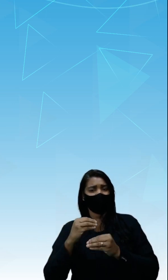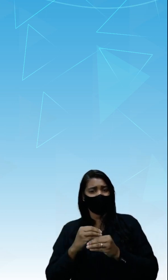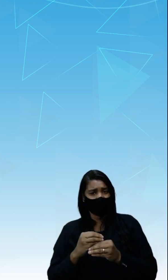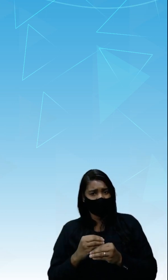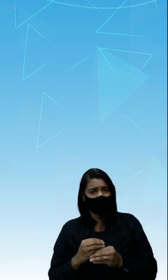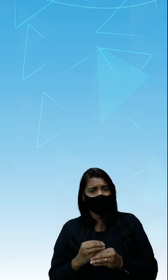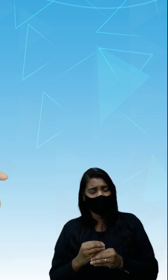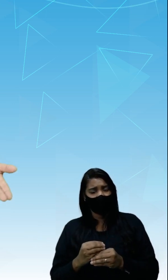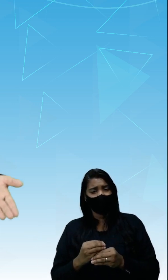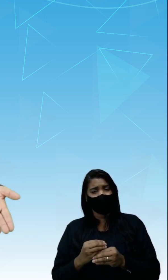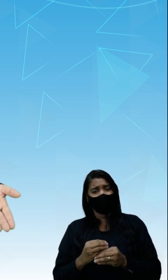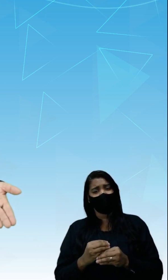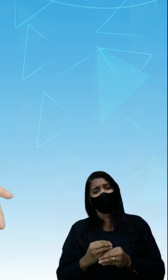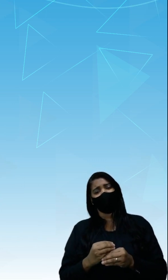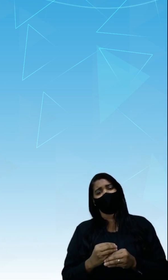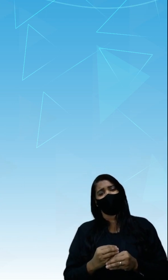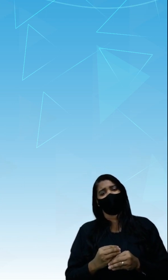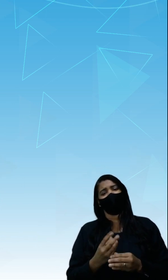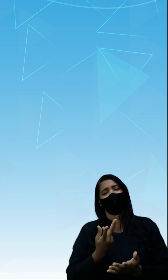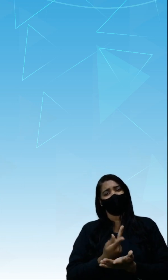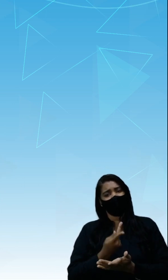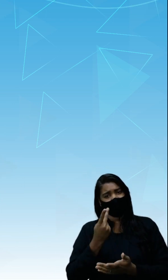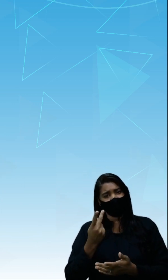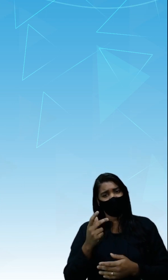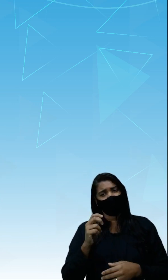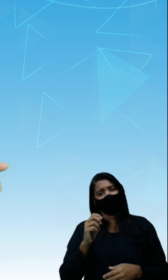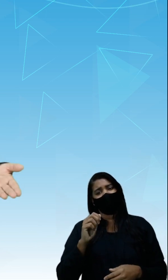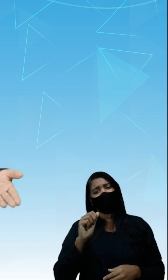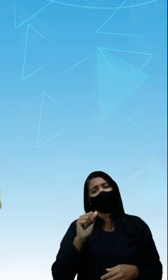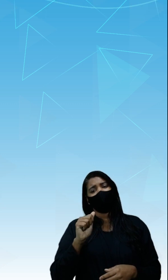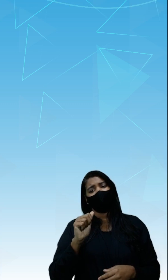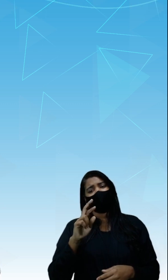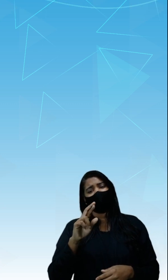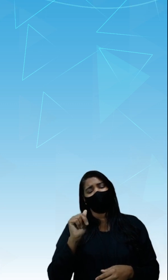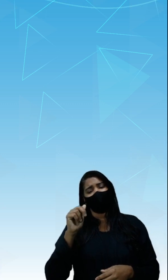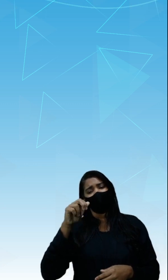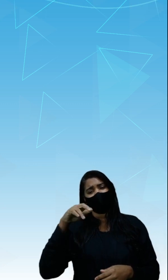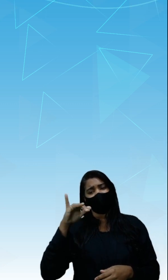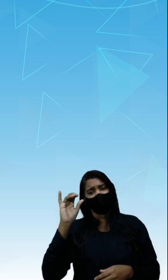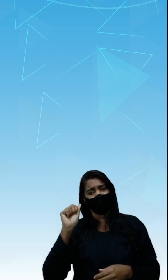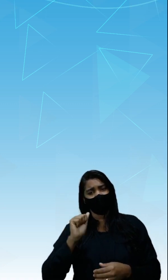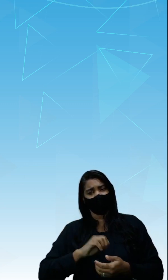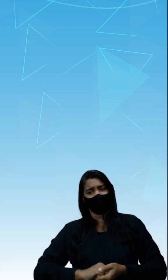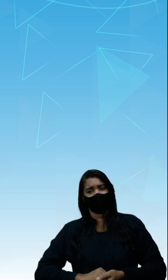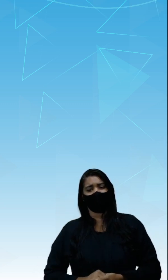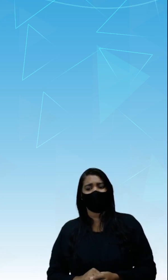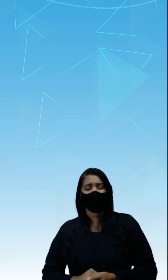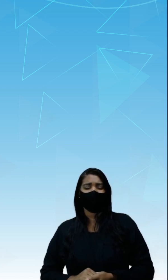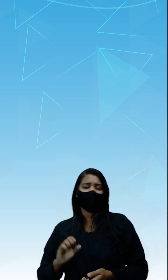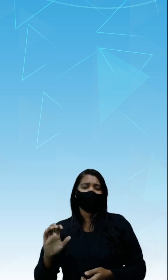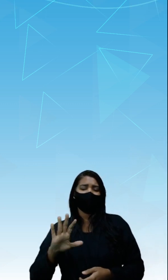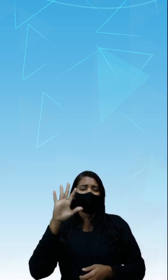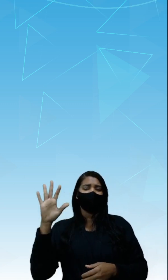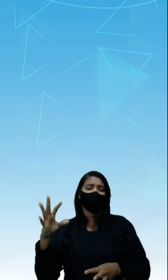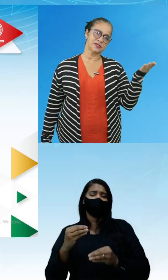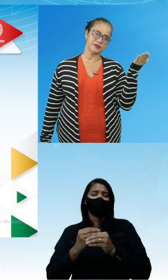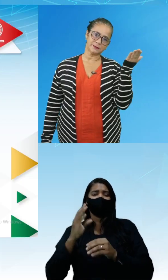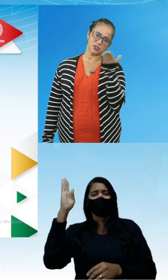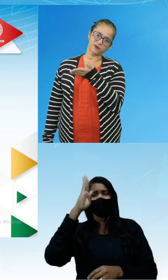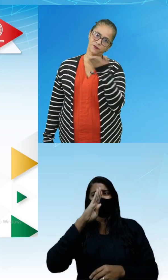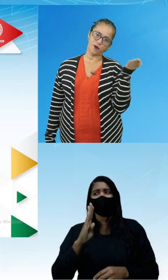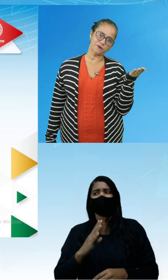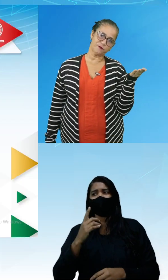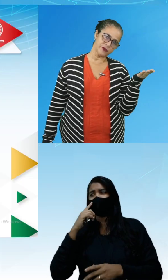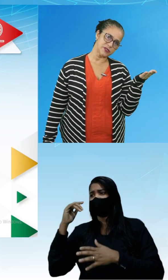com a Ucrânia. É o que está acontecendo nessa guerra aí, né, gente? Na Europa. Então, aqui no Brasil, vê que coisinha